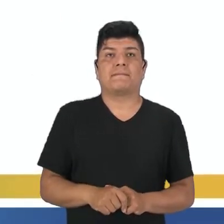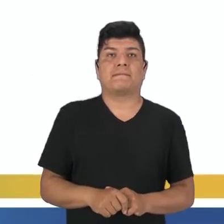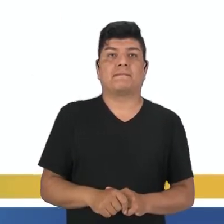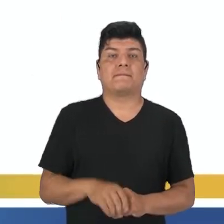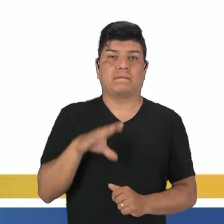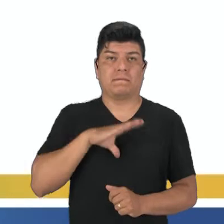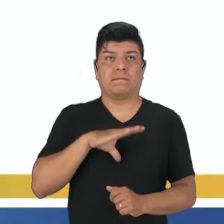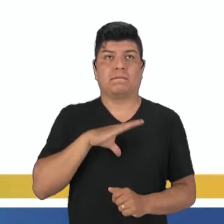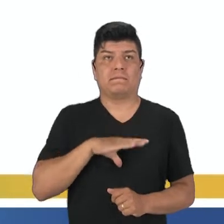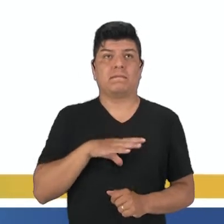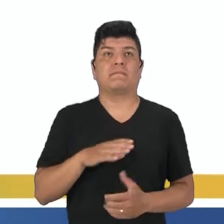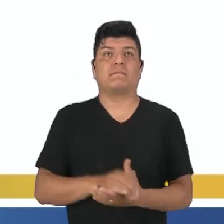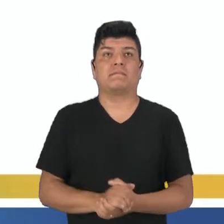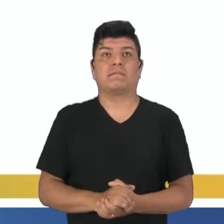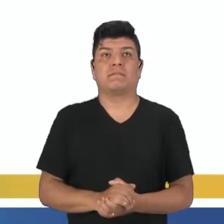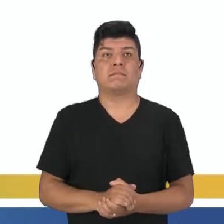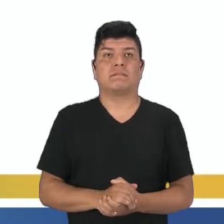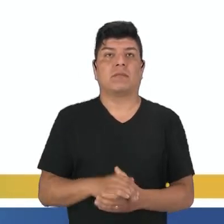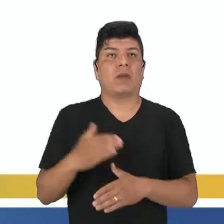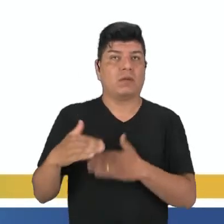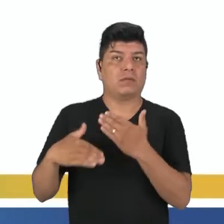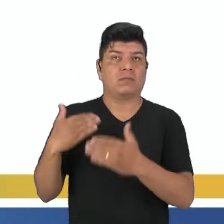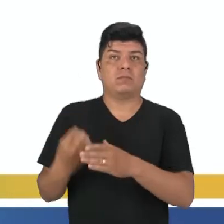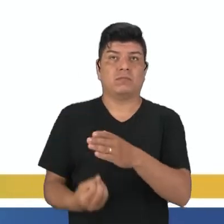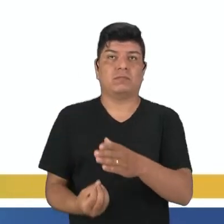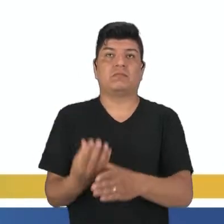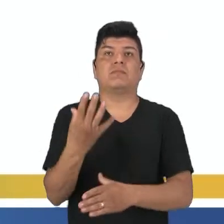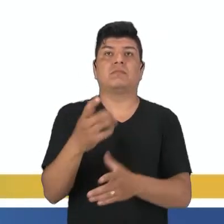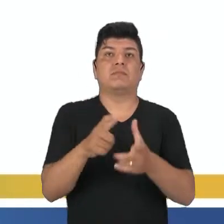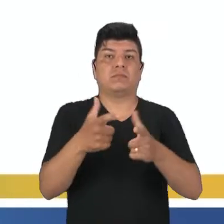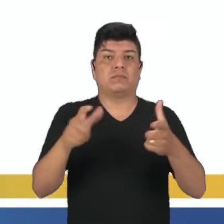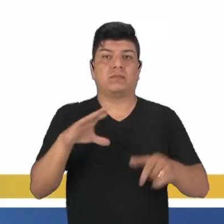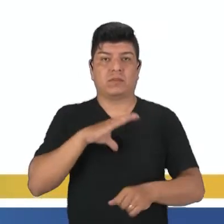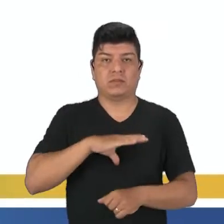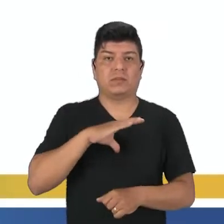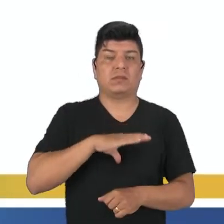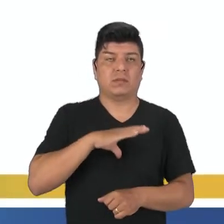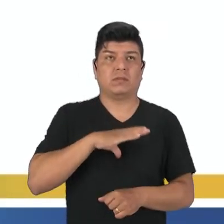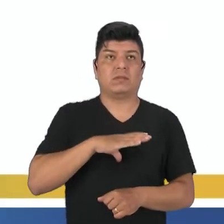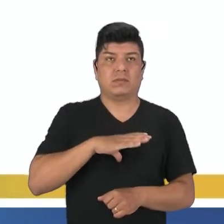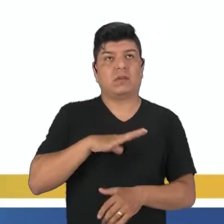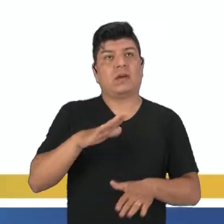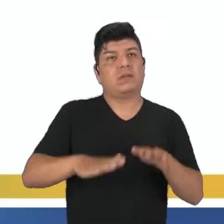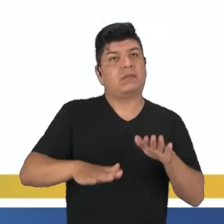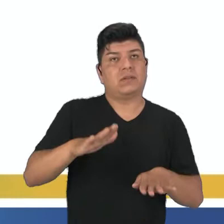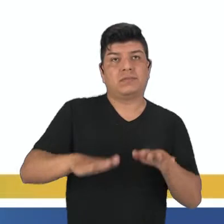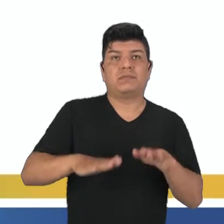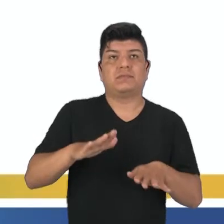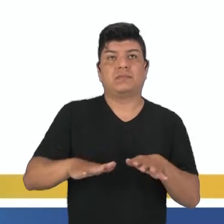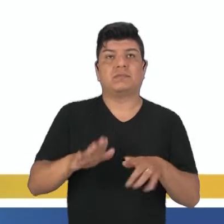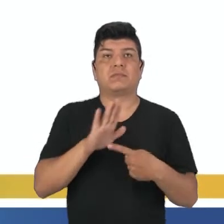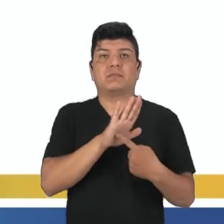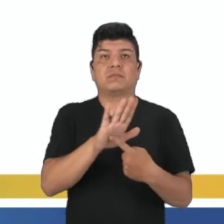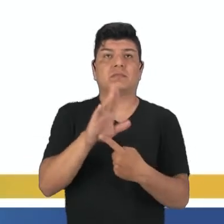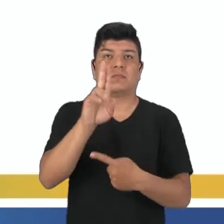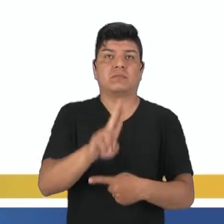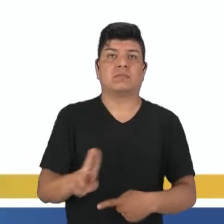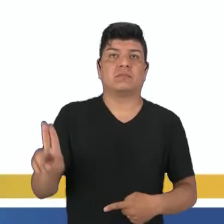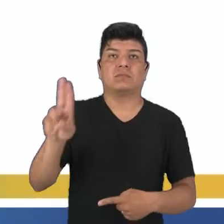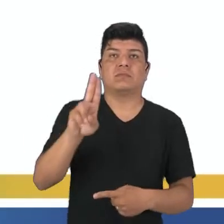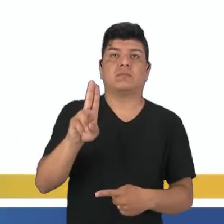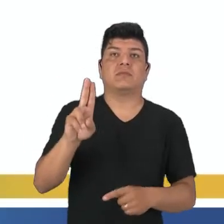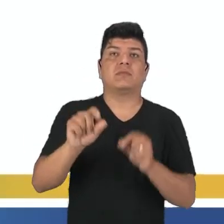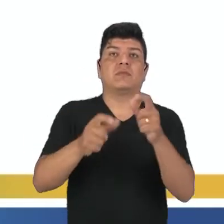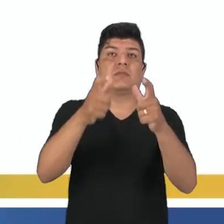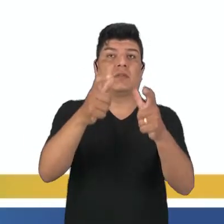A urbanização é o processo de surgimento e crescimento das cidades. Geralmente, essa expressão é utilizada para